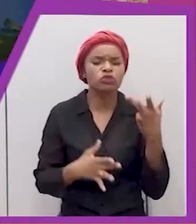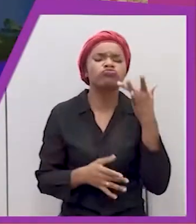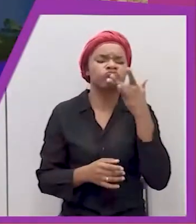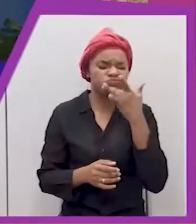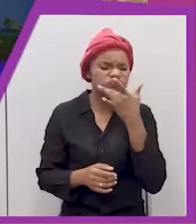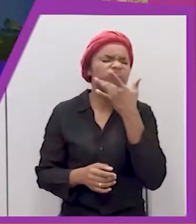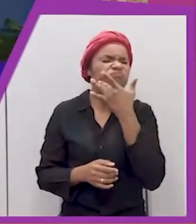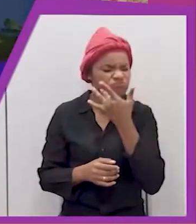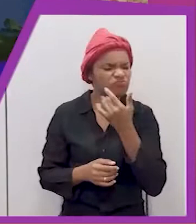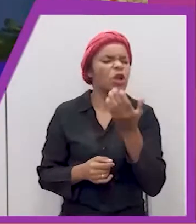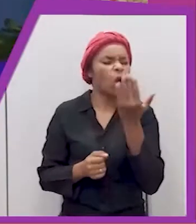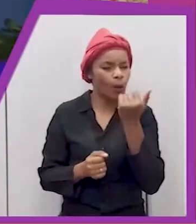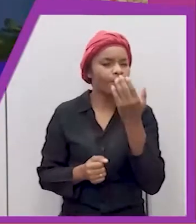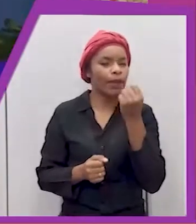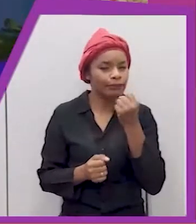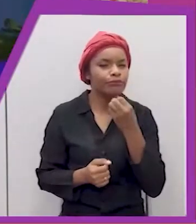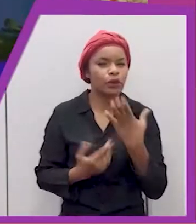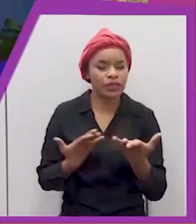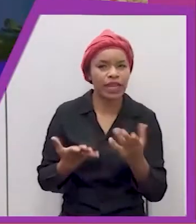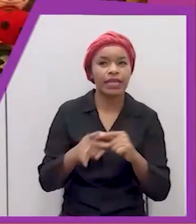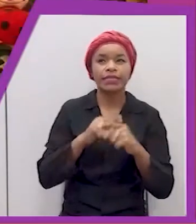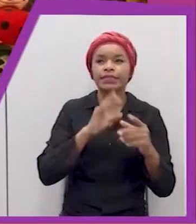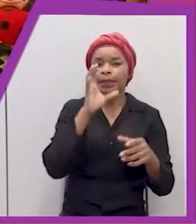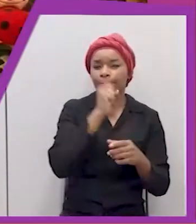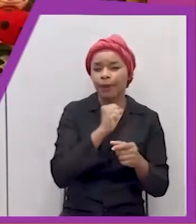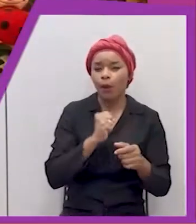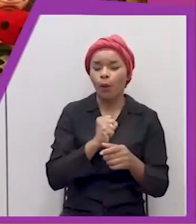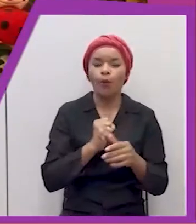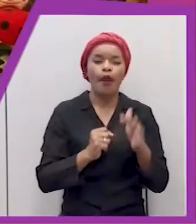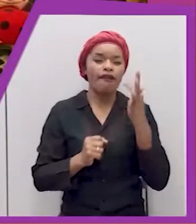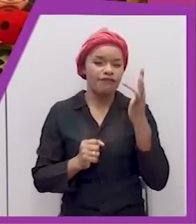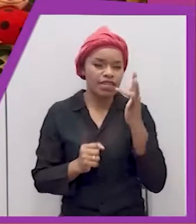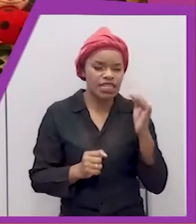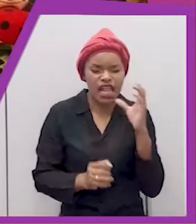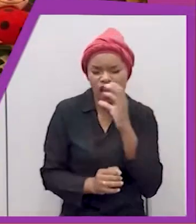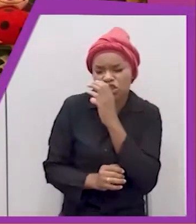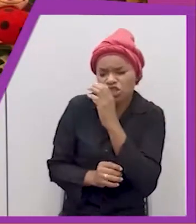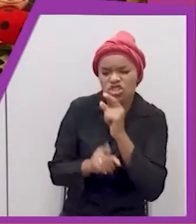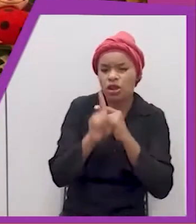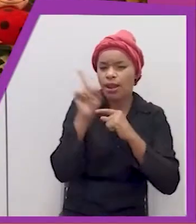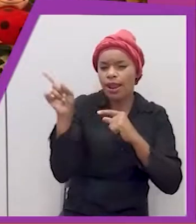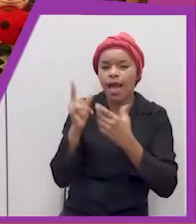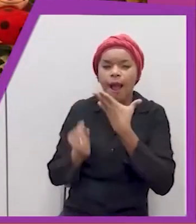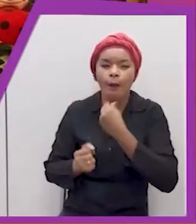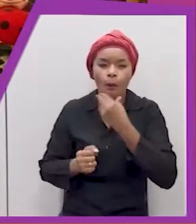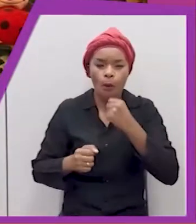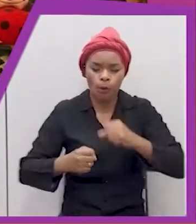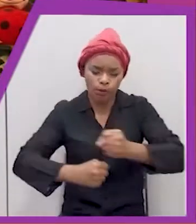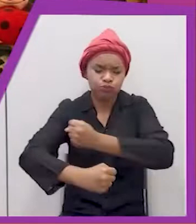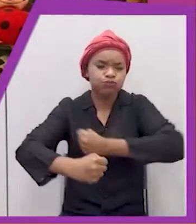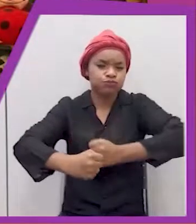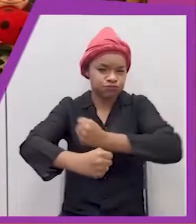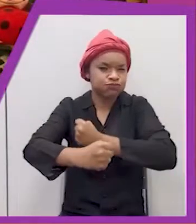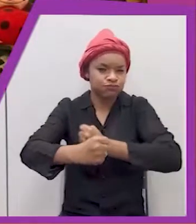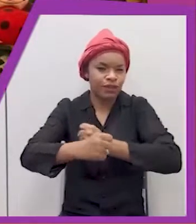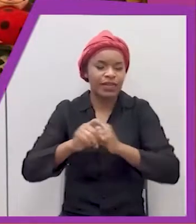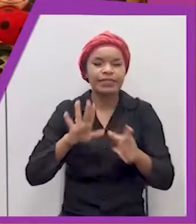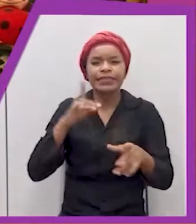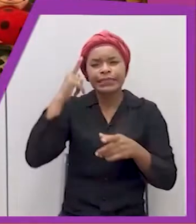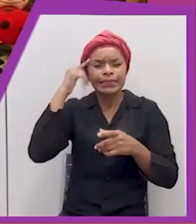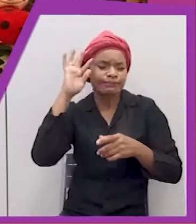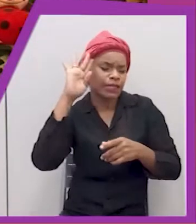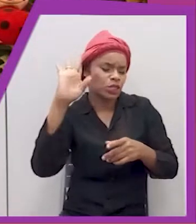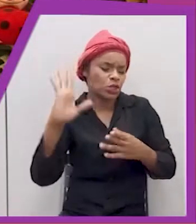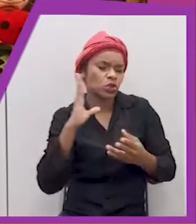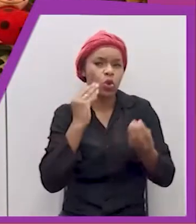eu comecei a pensar aqui o pão é um negócio bem gostoso de comer não é pessoalmente aquele